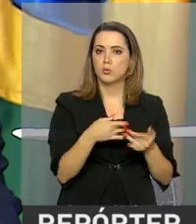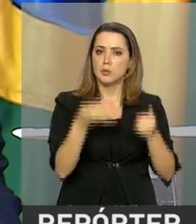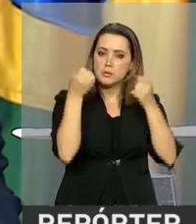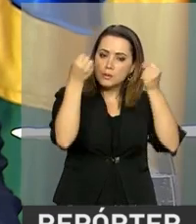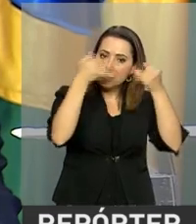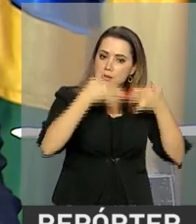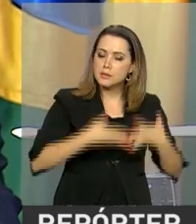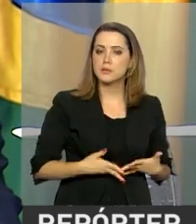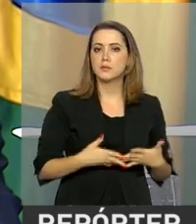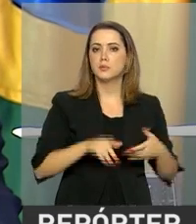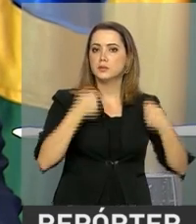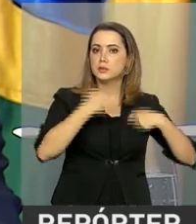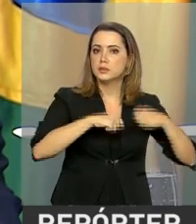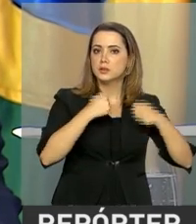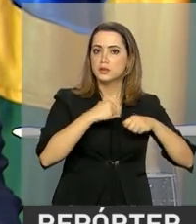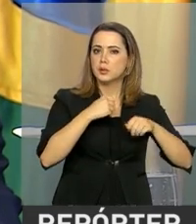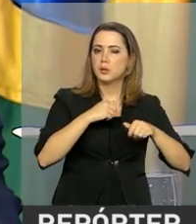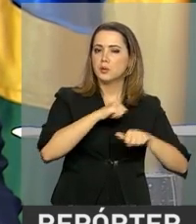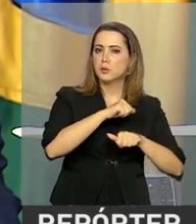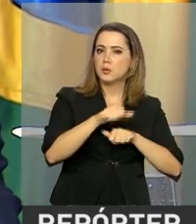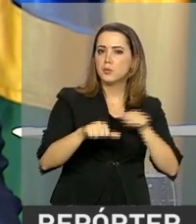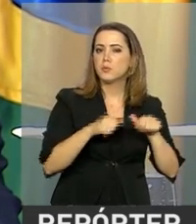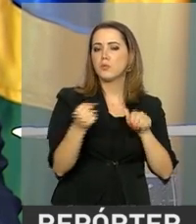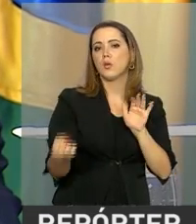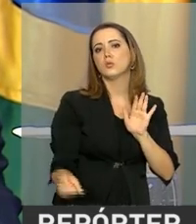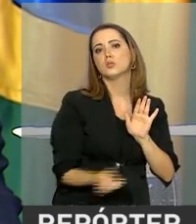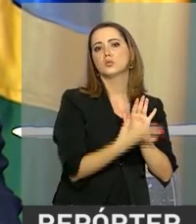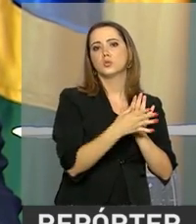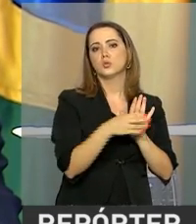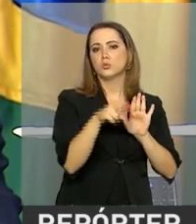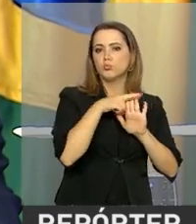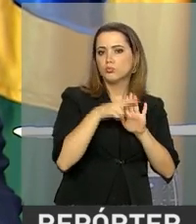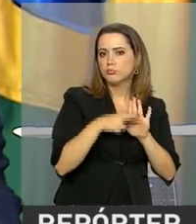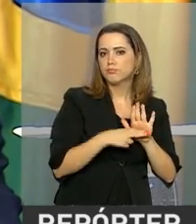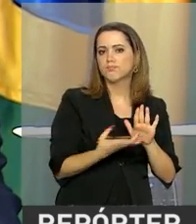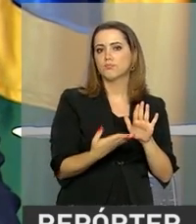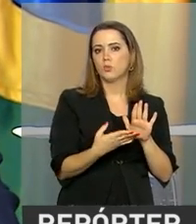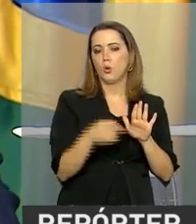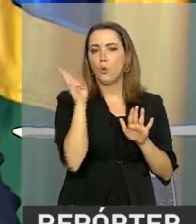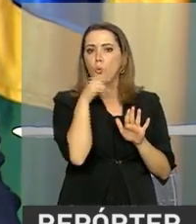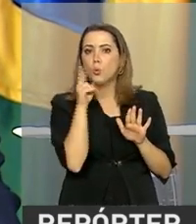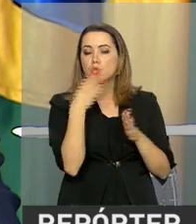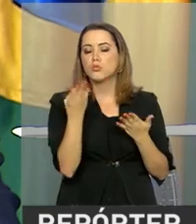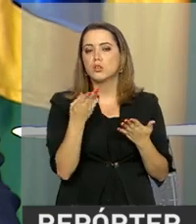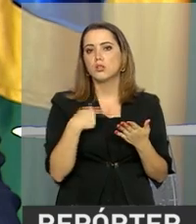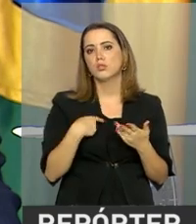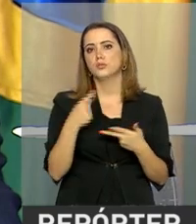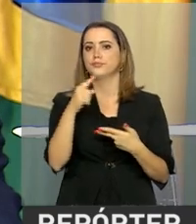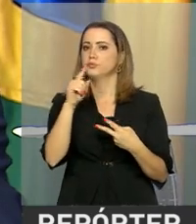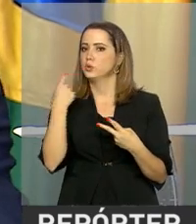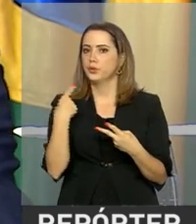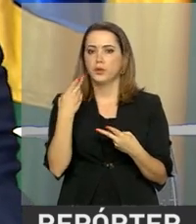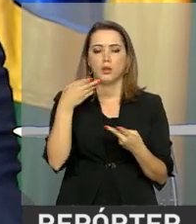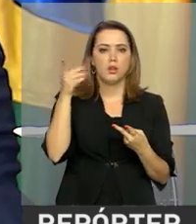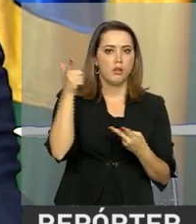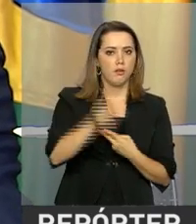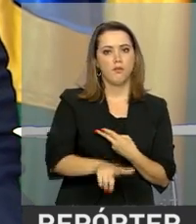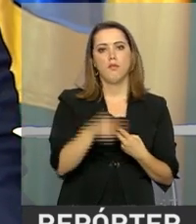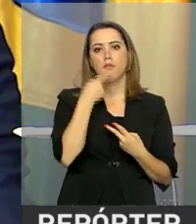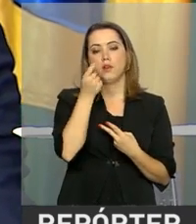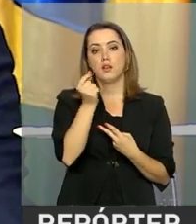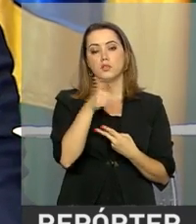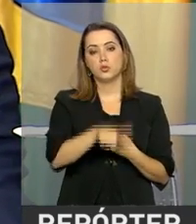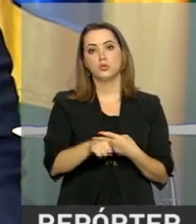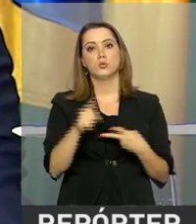das reformas urgentes que o Brasil precisa. E não são muitas. Quando eu digo urgentes, eu vou dizer o óbvio, né? Repetir que